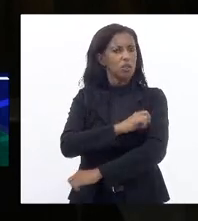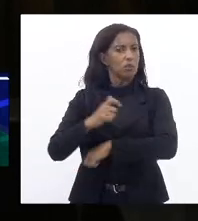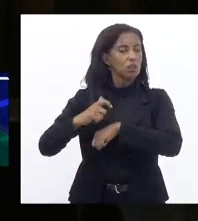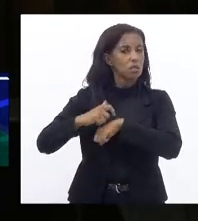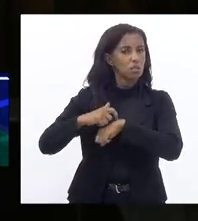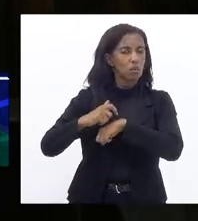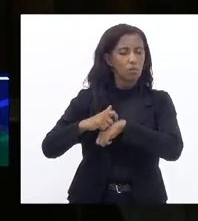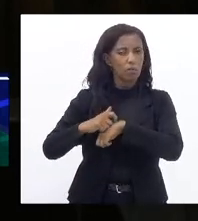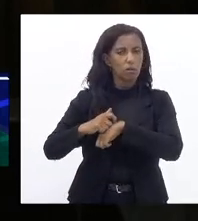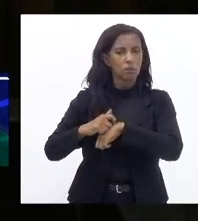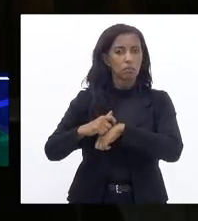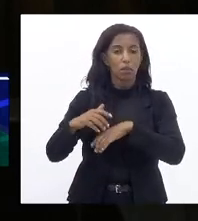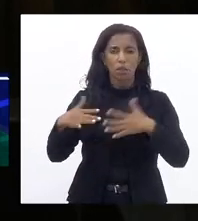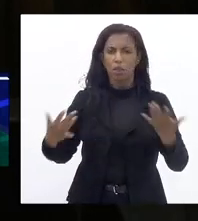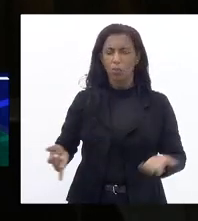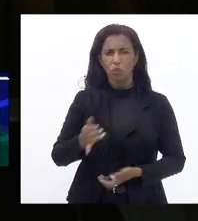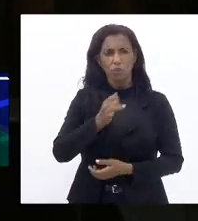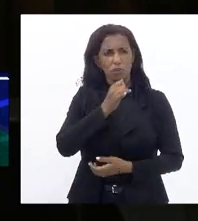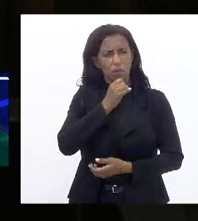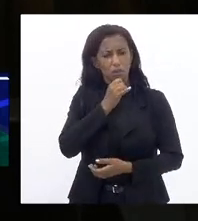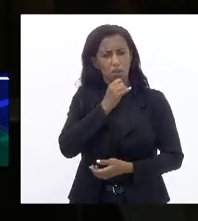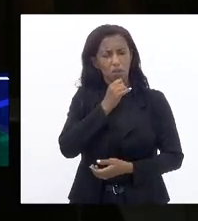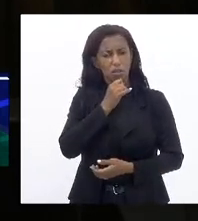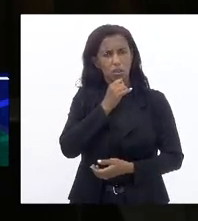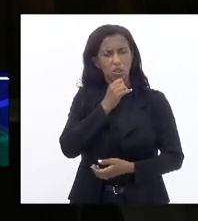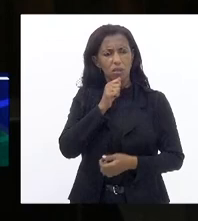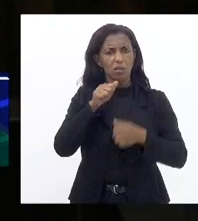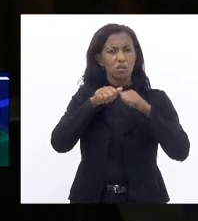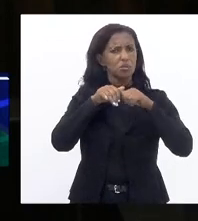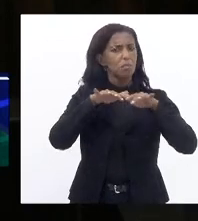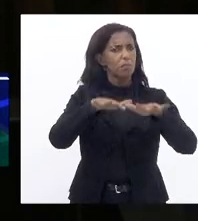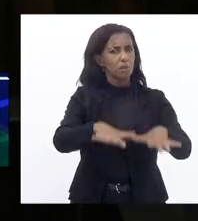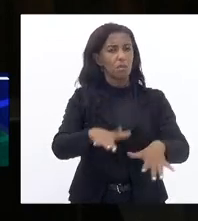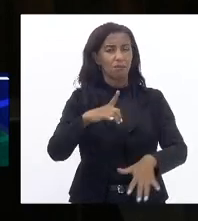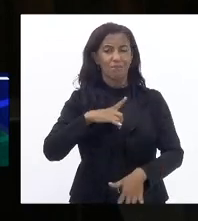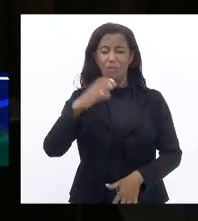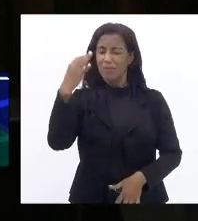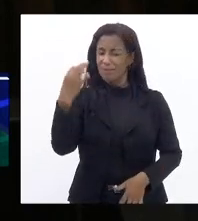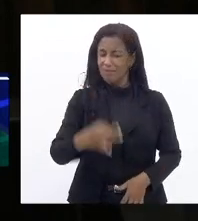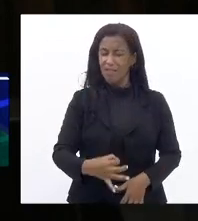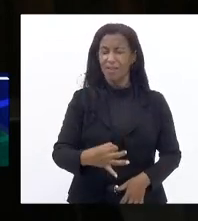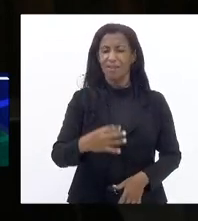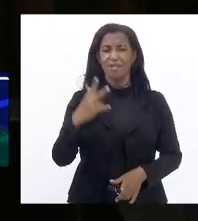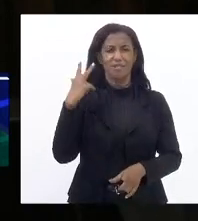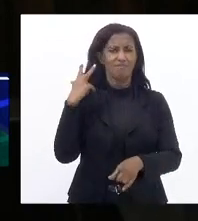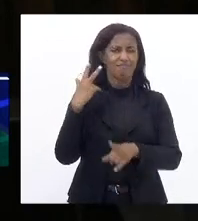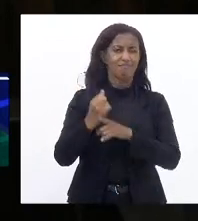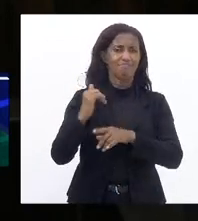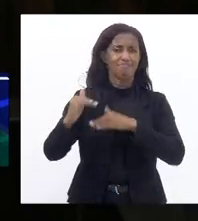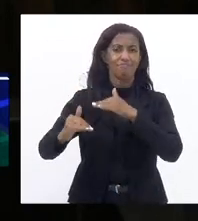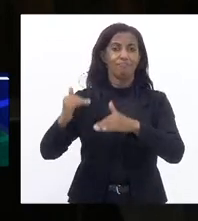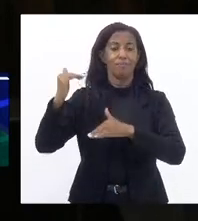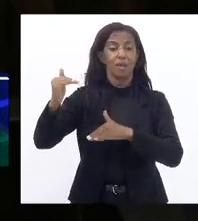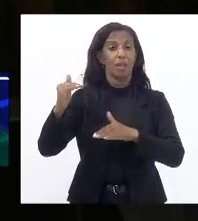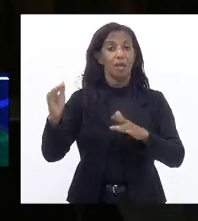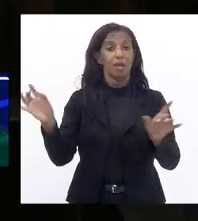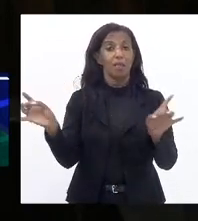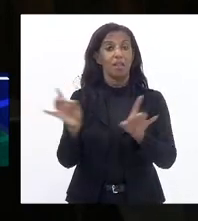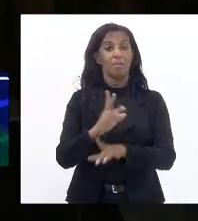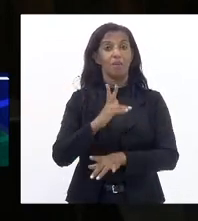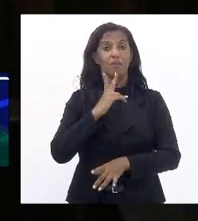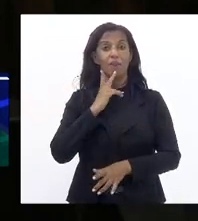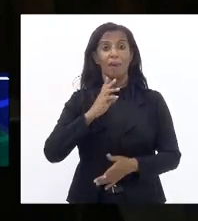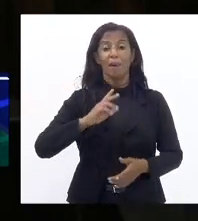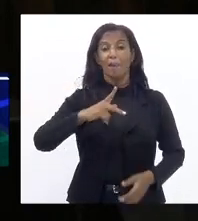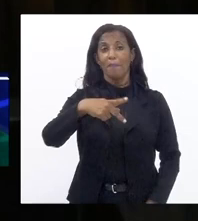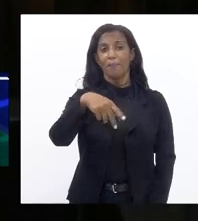momento tão triste, pós-pandemia, e que tenho certeza que o Rio de Janeiro vai conseguir superar. Quero terminar dizendo, o